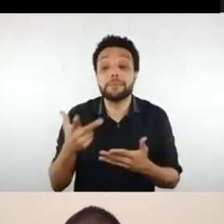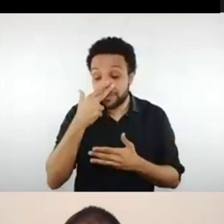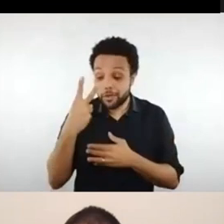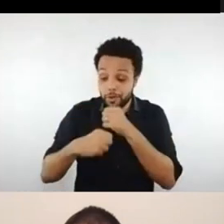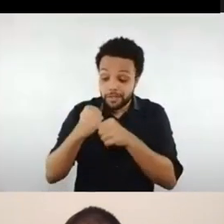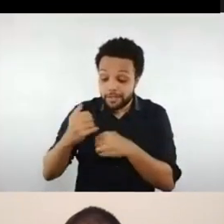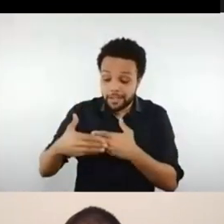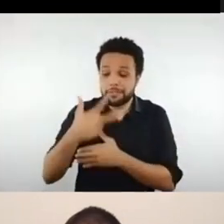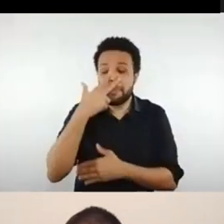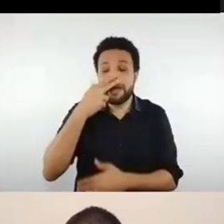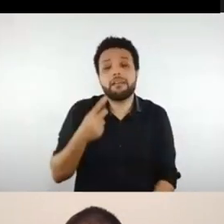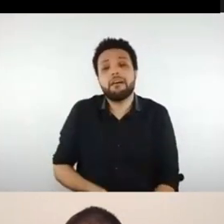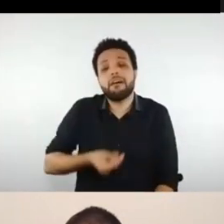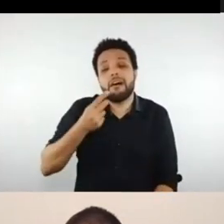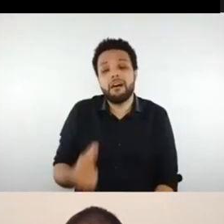eternidade.